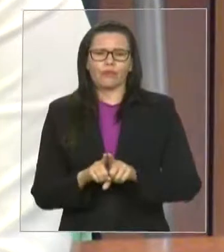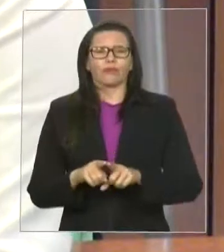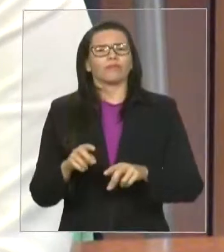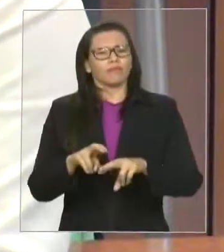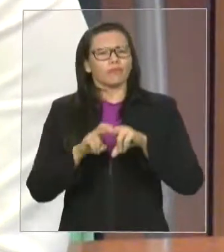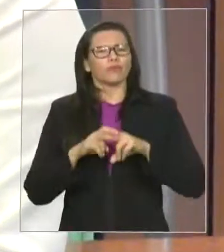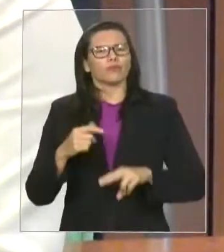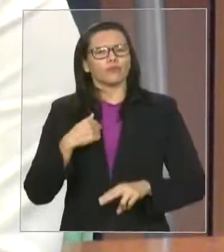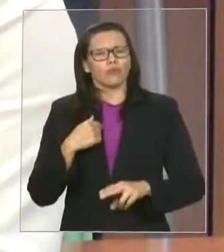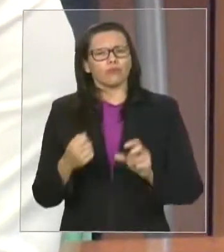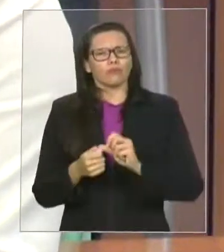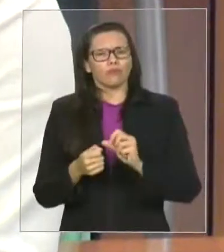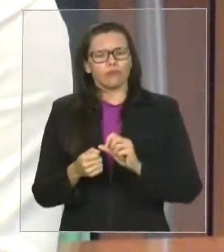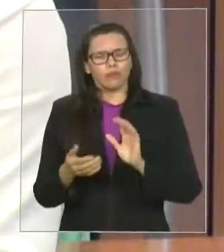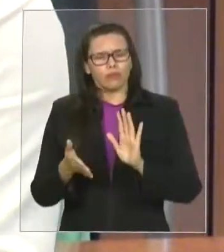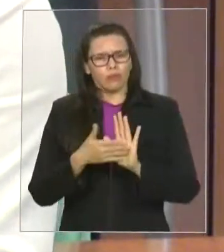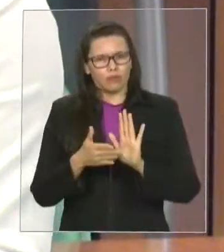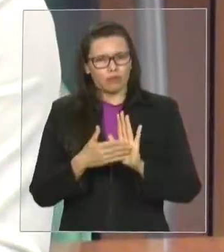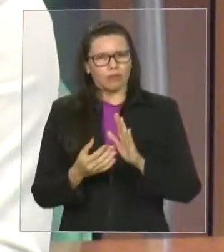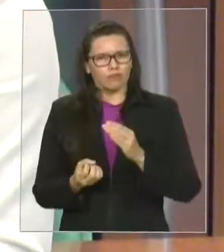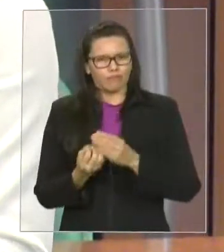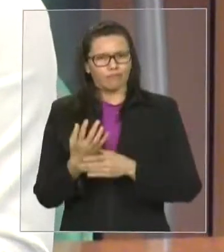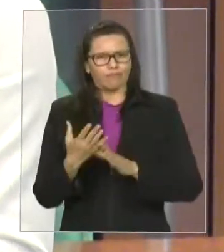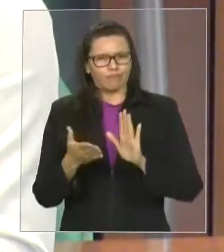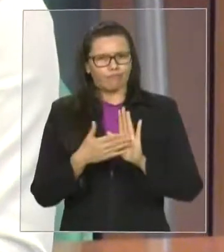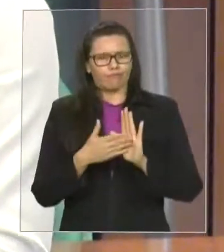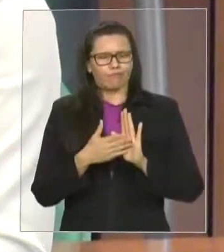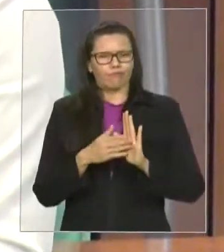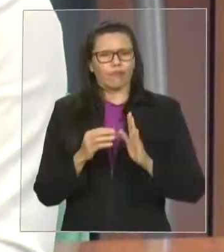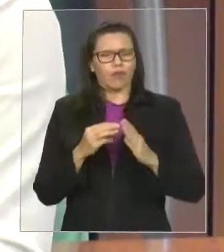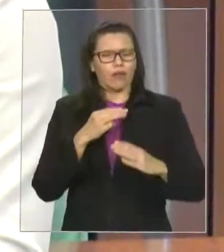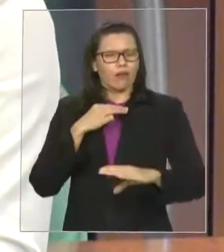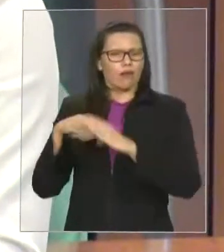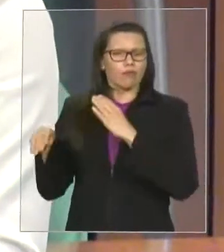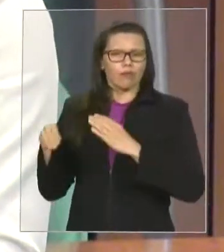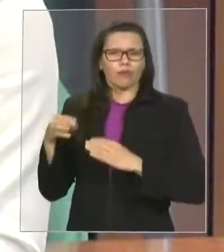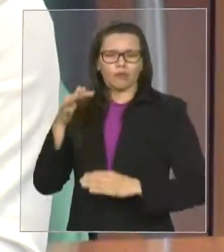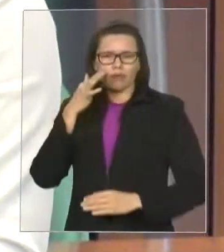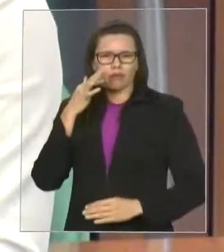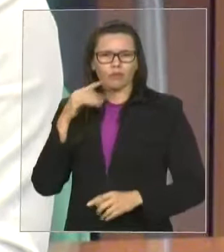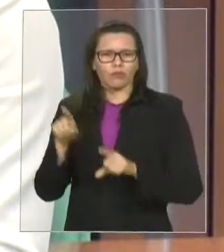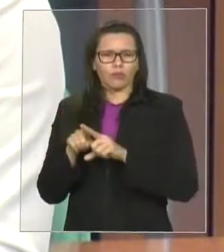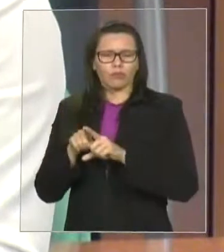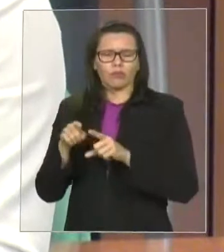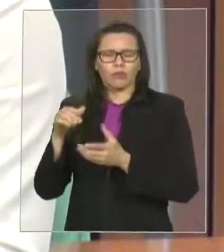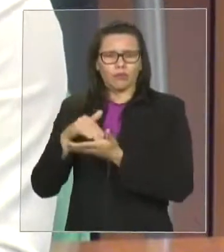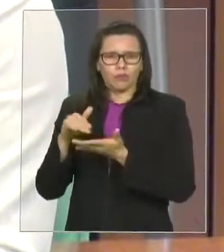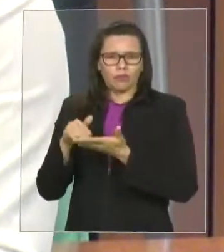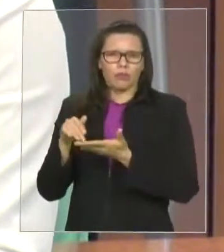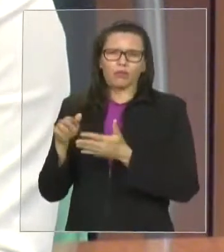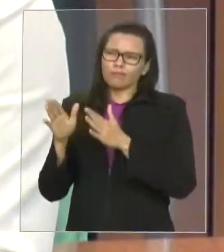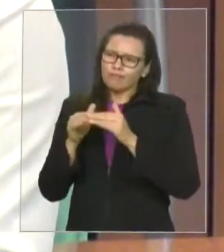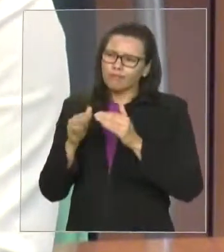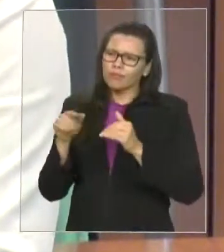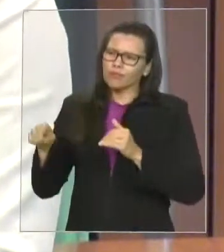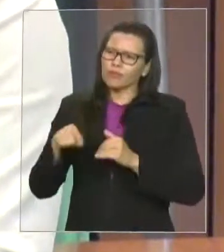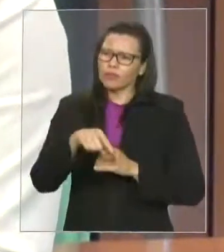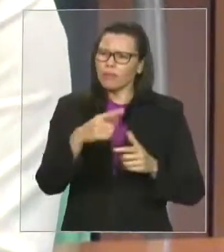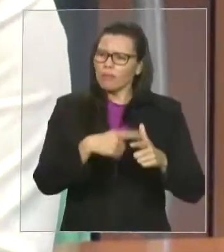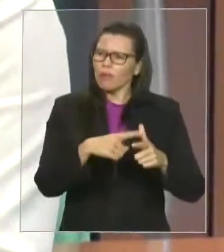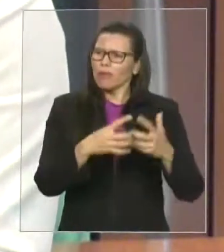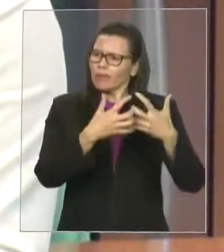E por conta do aumento do fluxo de trânsito ocasionado pelo grande volume de